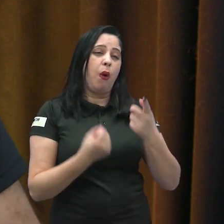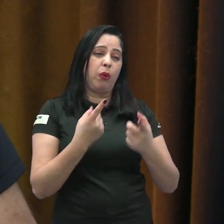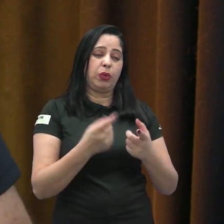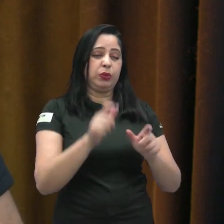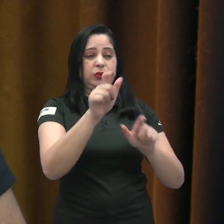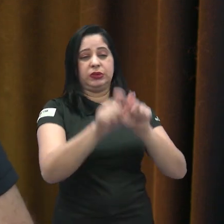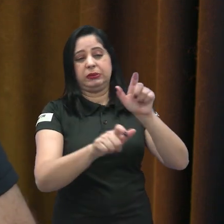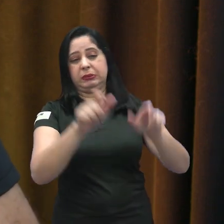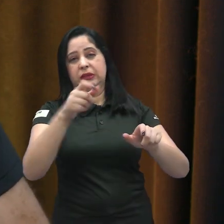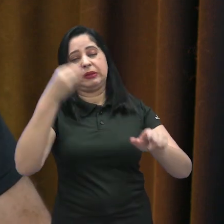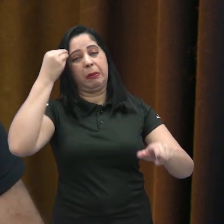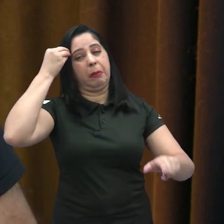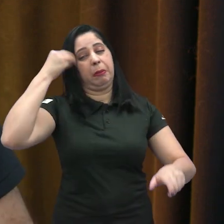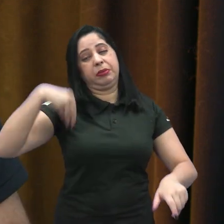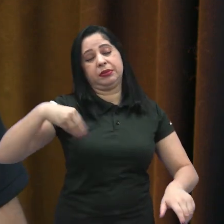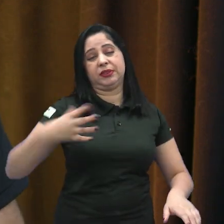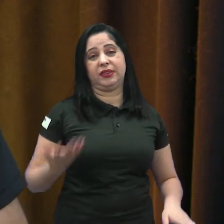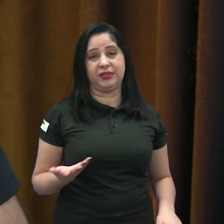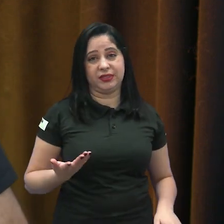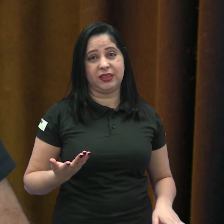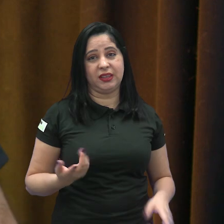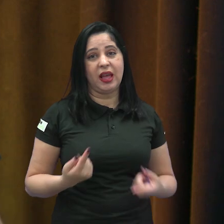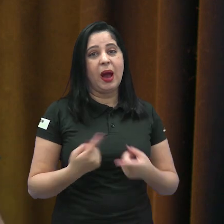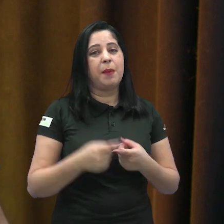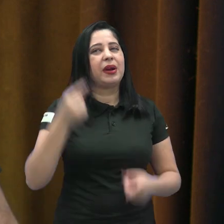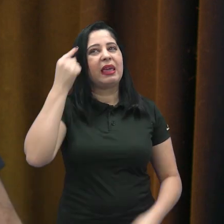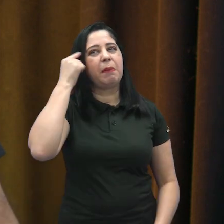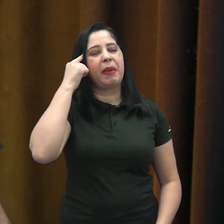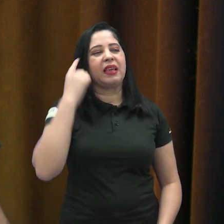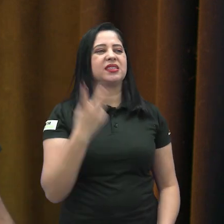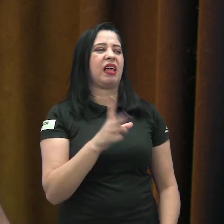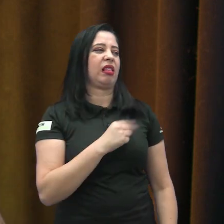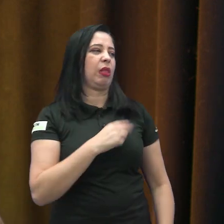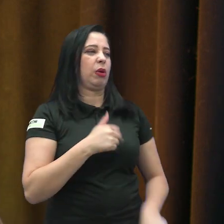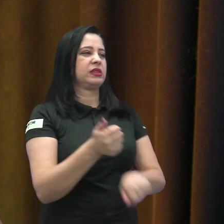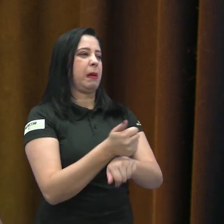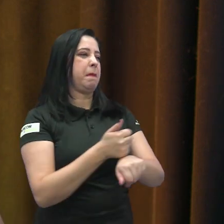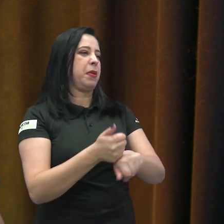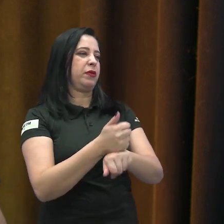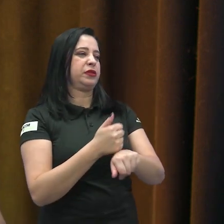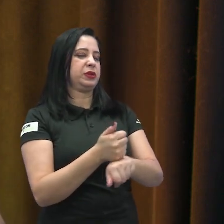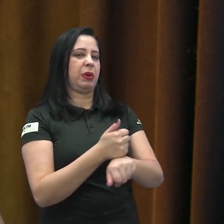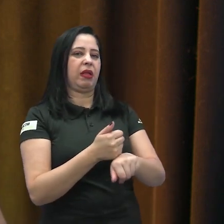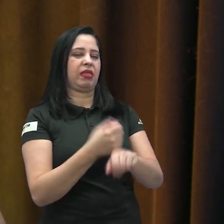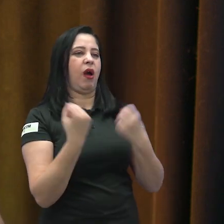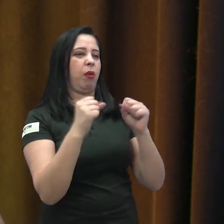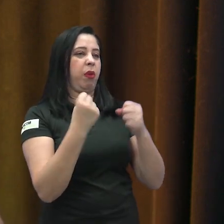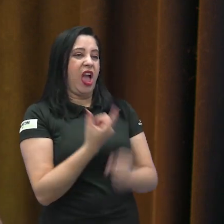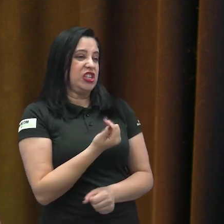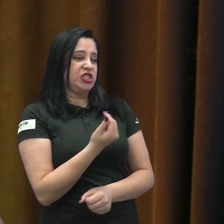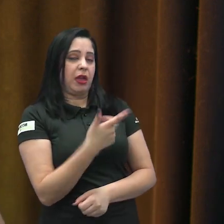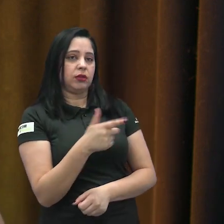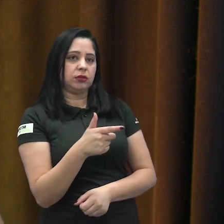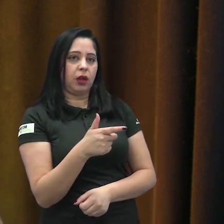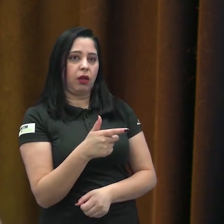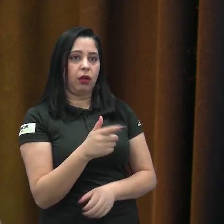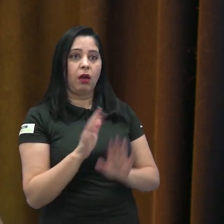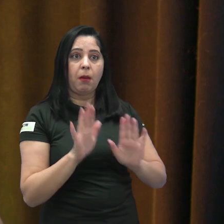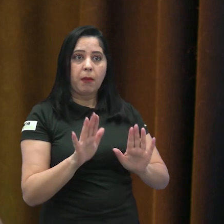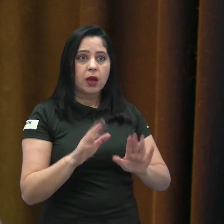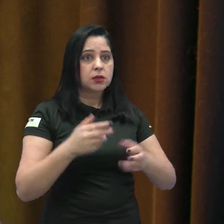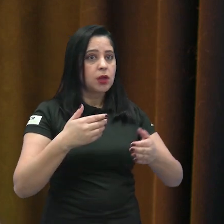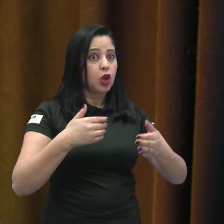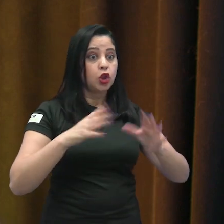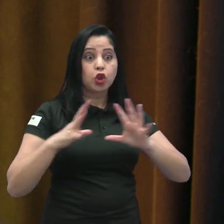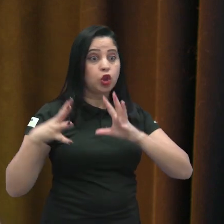que a educação física não dá dinheiro, a pessoa tá com o pensamento errado. Porque Sim. em qualquer profissão, se você não se dedicar, se